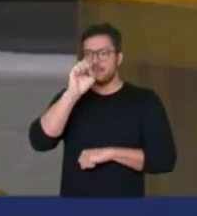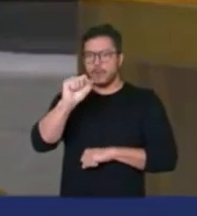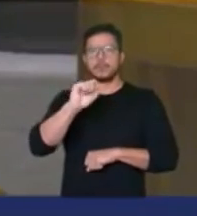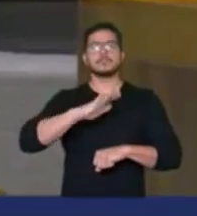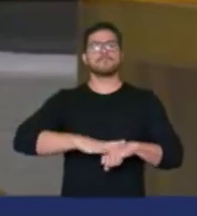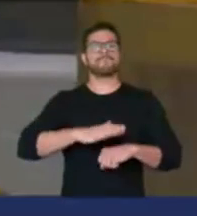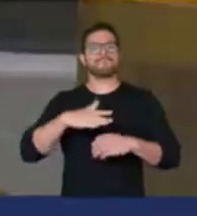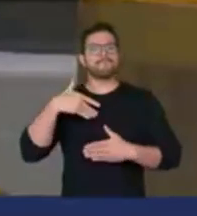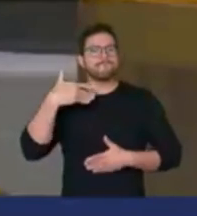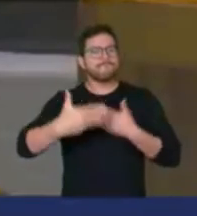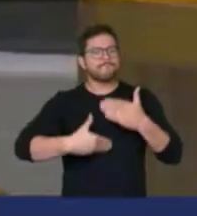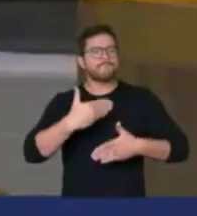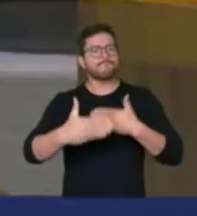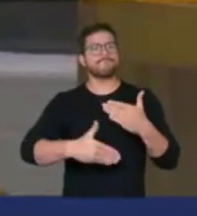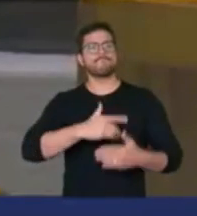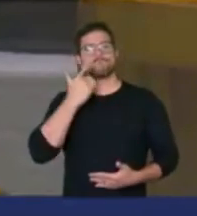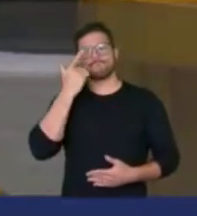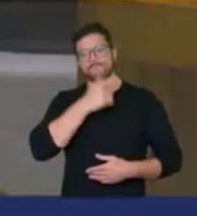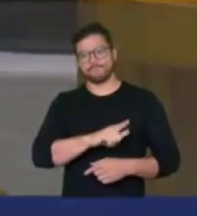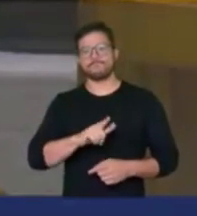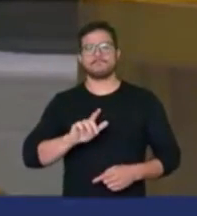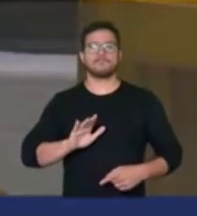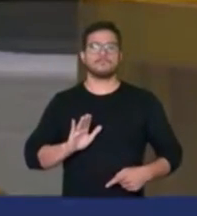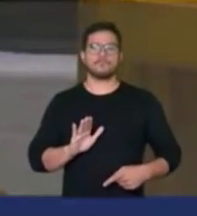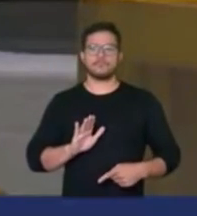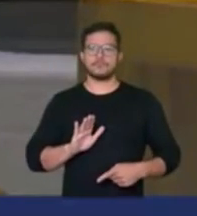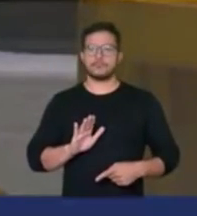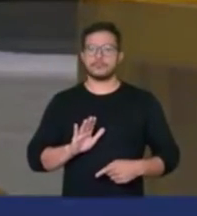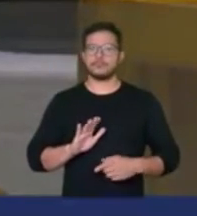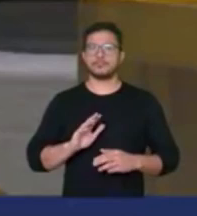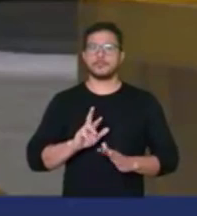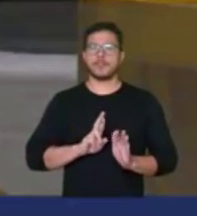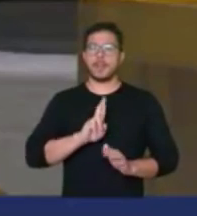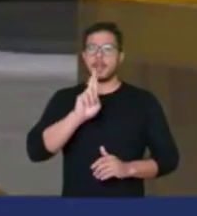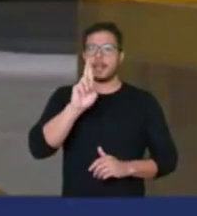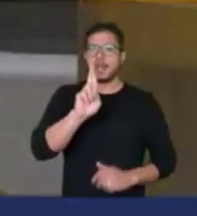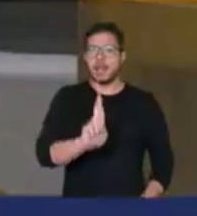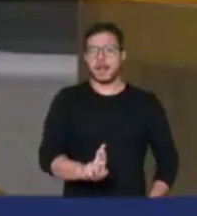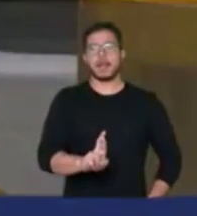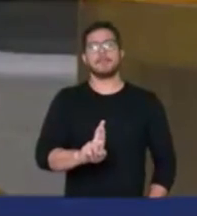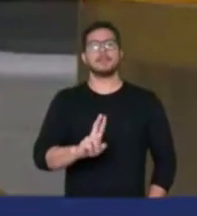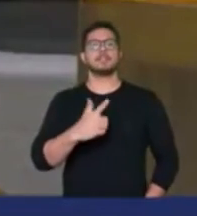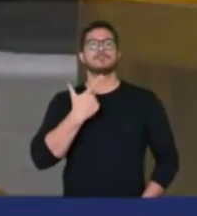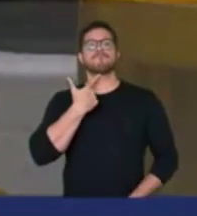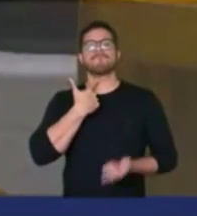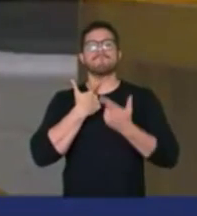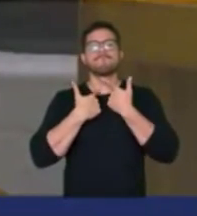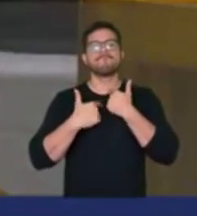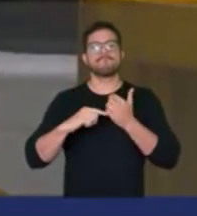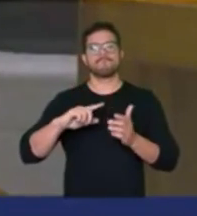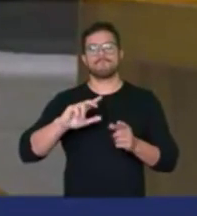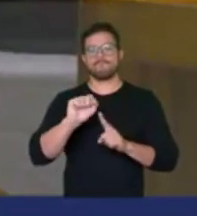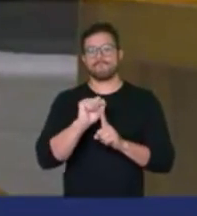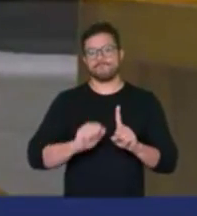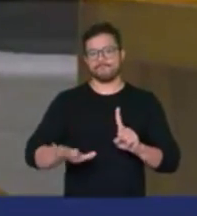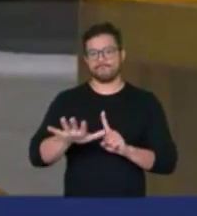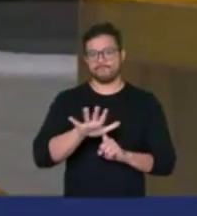vigorosa, exercendo o seu papel, que é de representar os anseios do povo brasileiro. Muito obrigado.